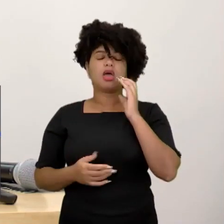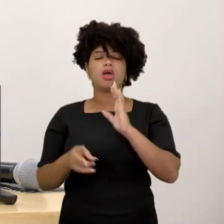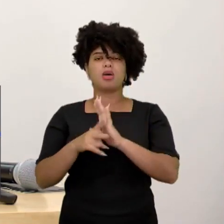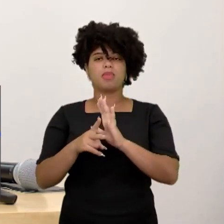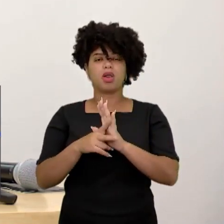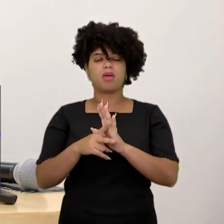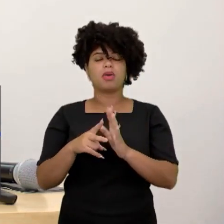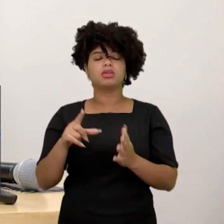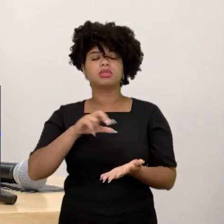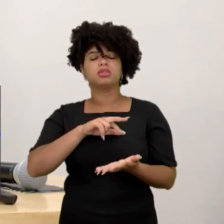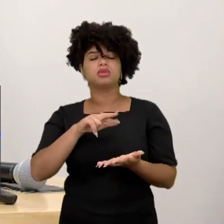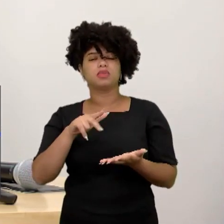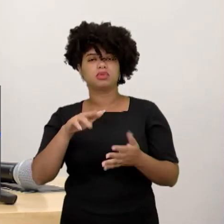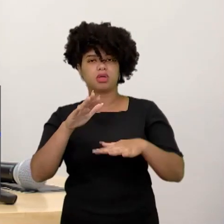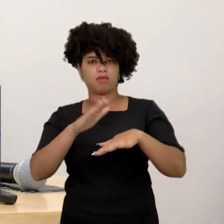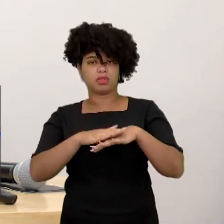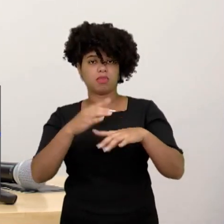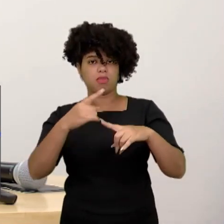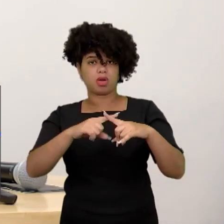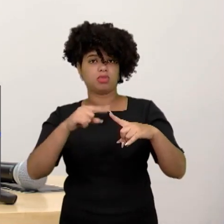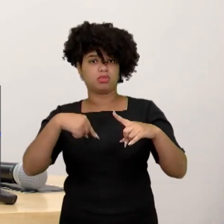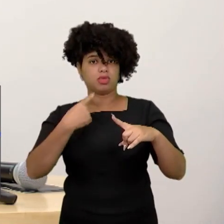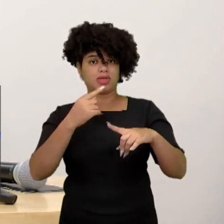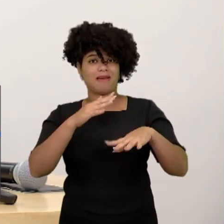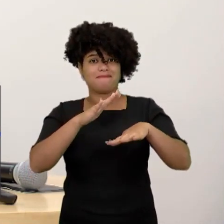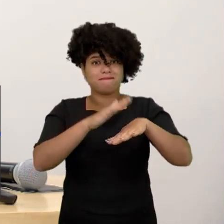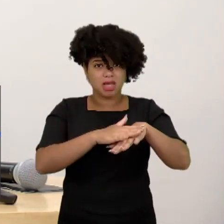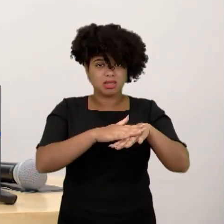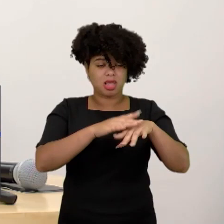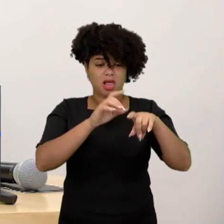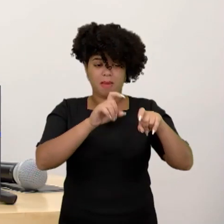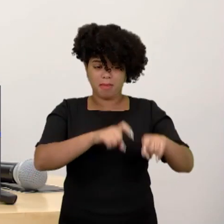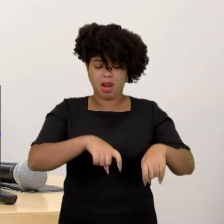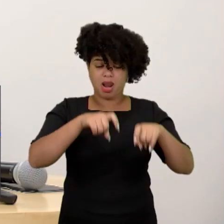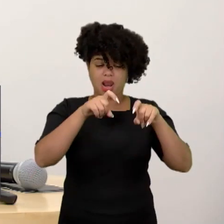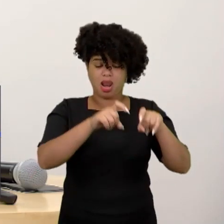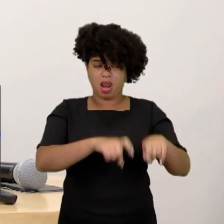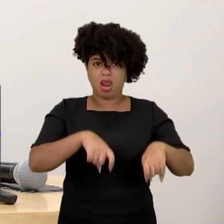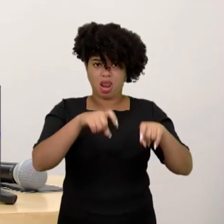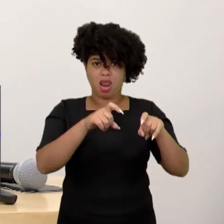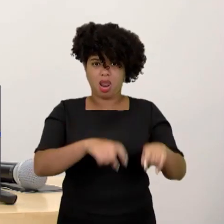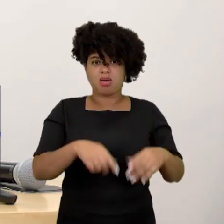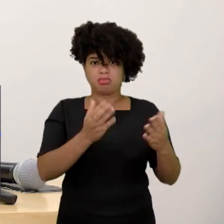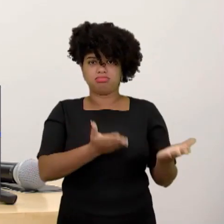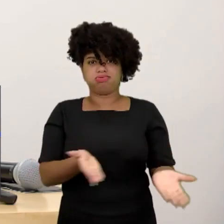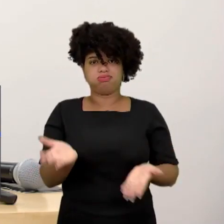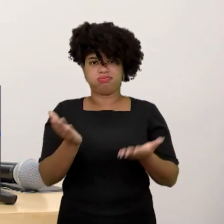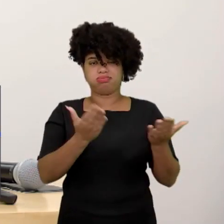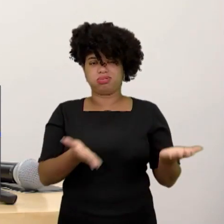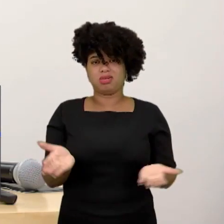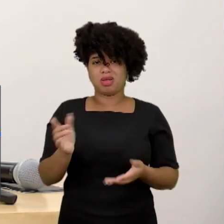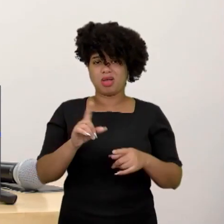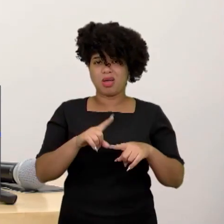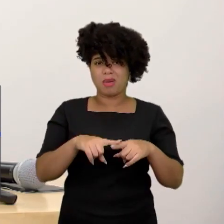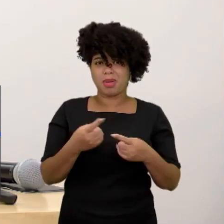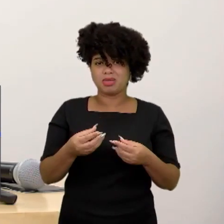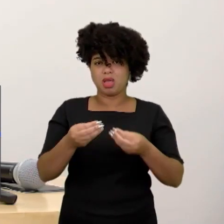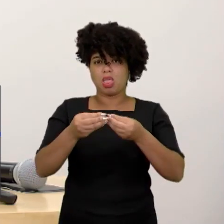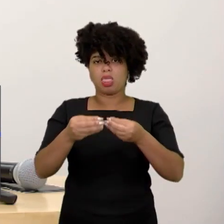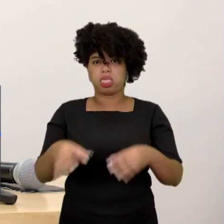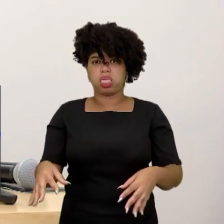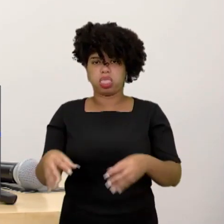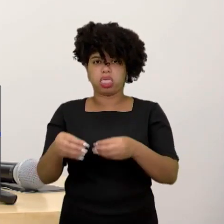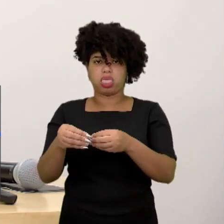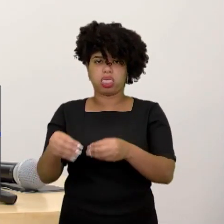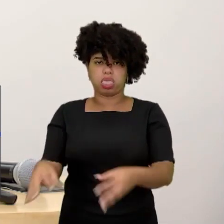produção responsáveis, é porque, na realidade, nós produzimos, né, cada vez mais, mas, ao mesmo tempo, desperdiçamos cada vez